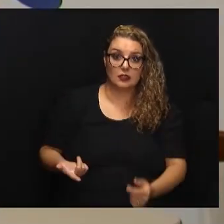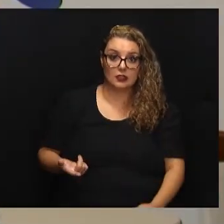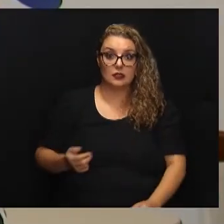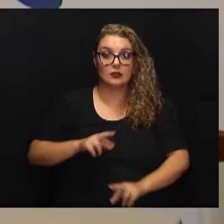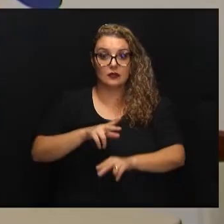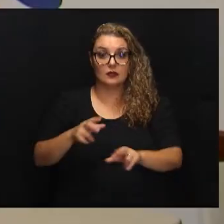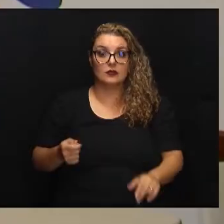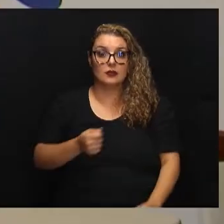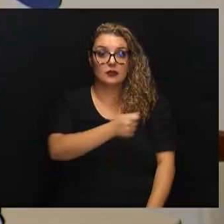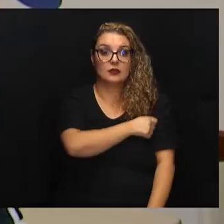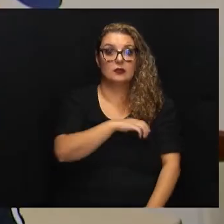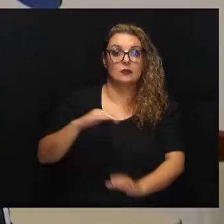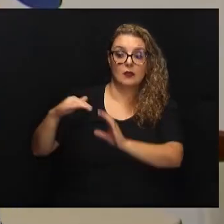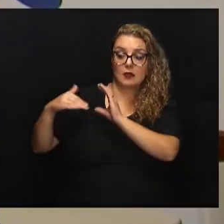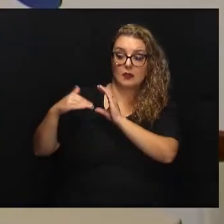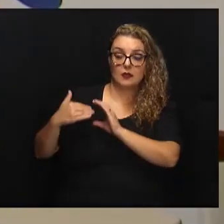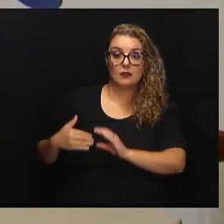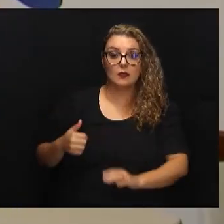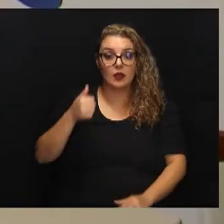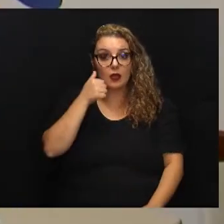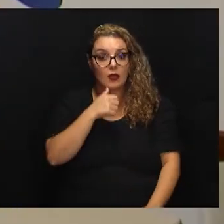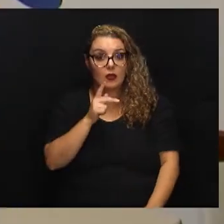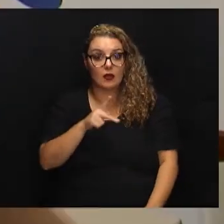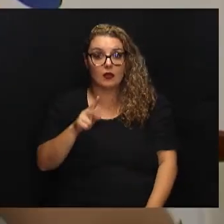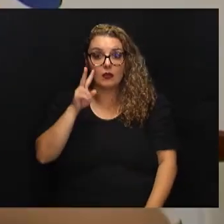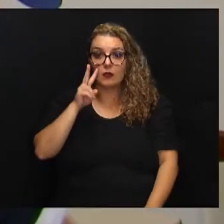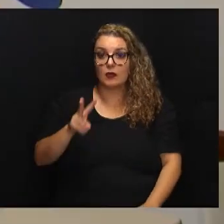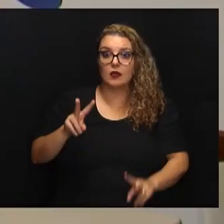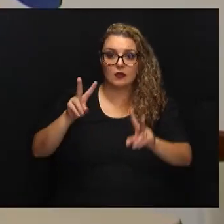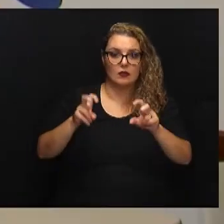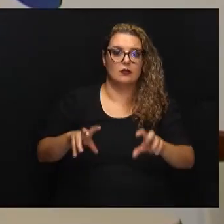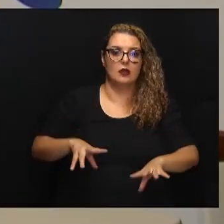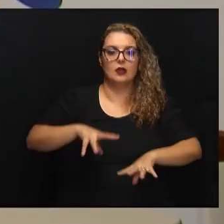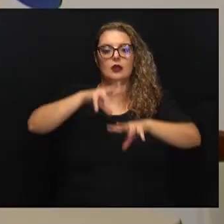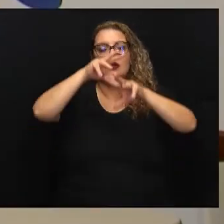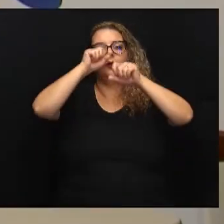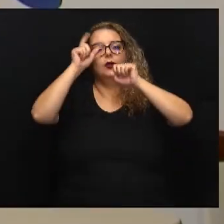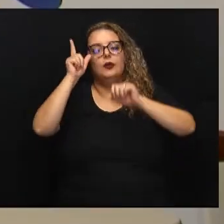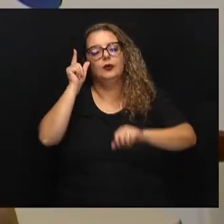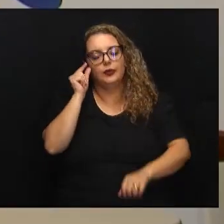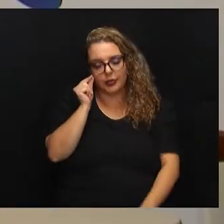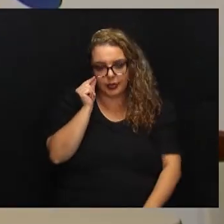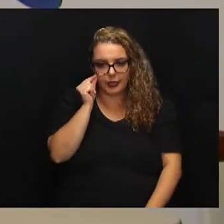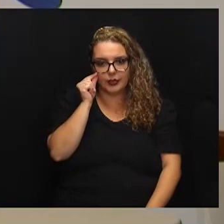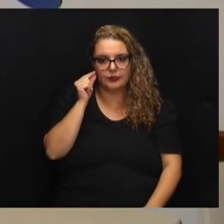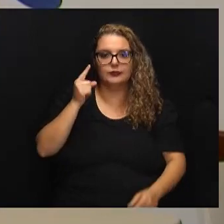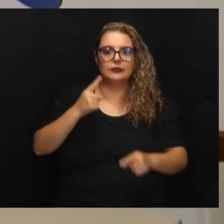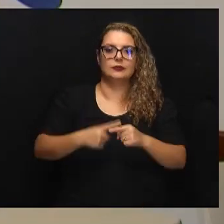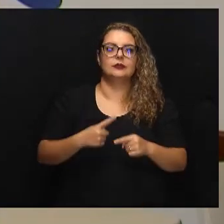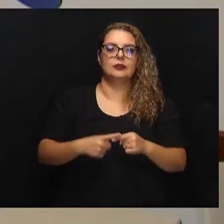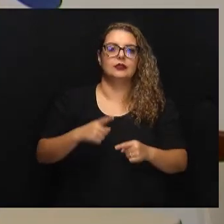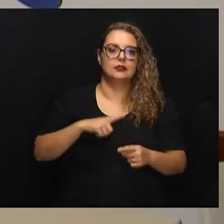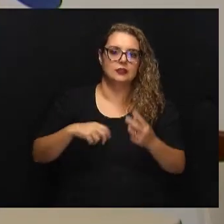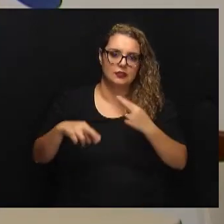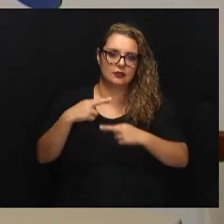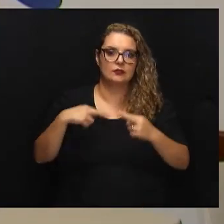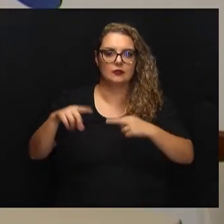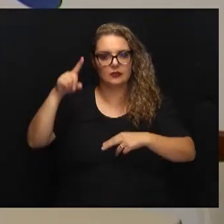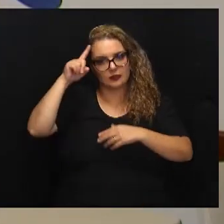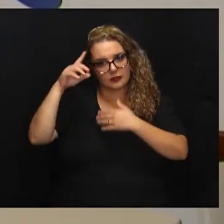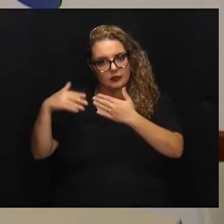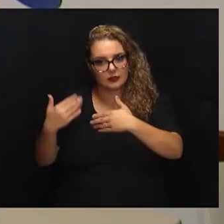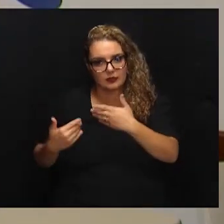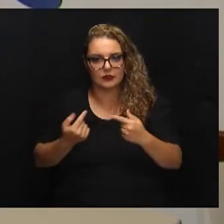eles me mandaram uma mensagem falando: professor, a hora que eu vi o tema, eu respirei aliviado, porque tinha muito a ver com o que eles estavam